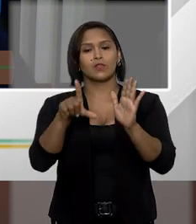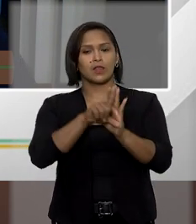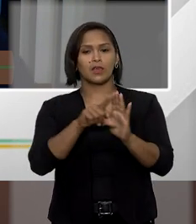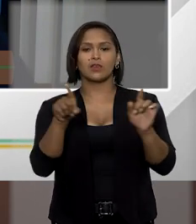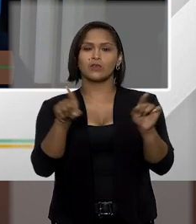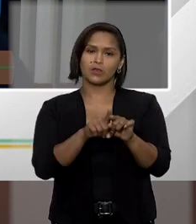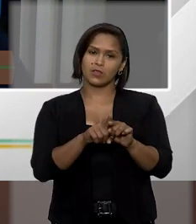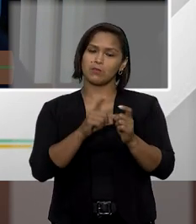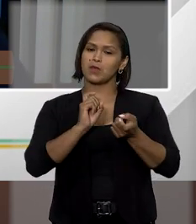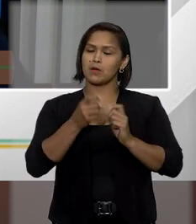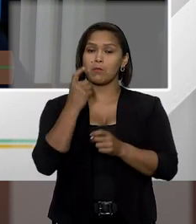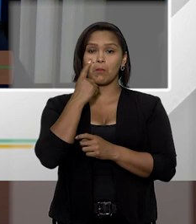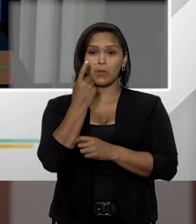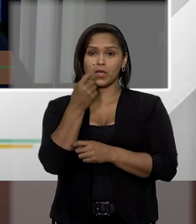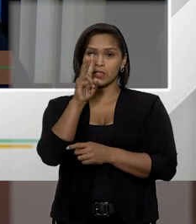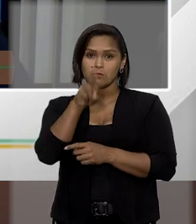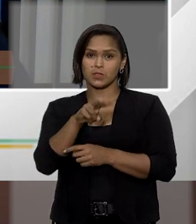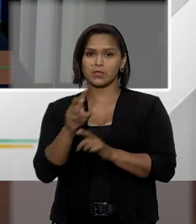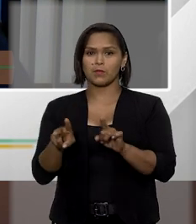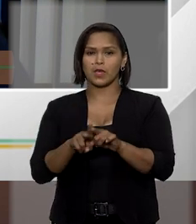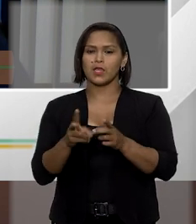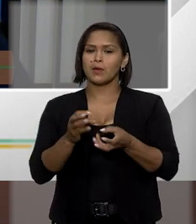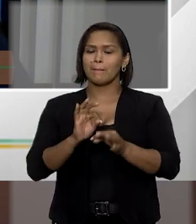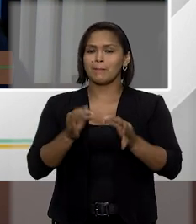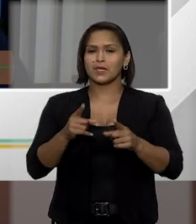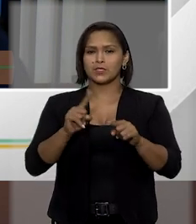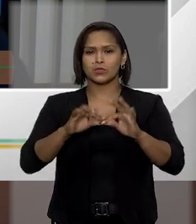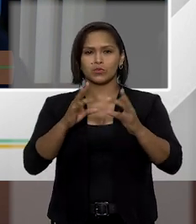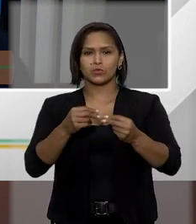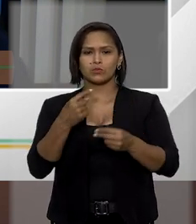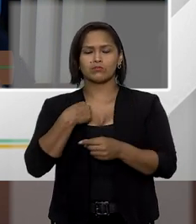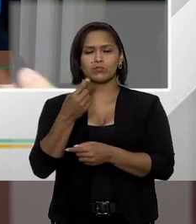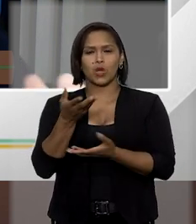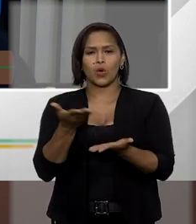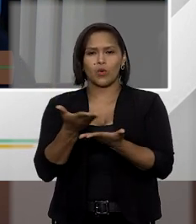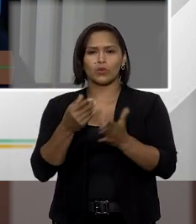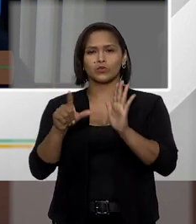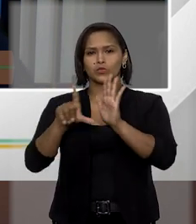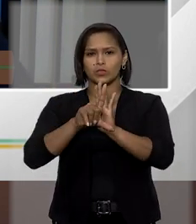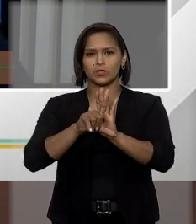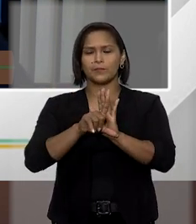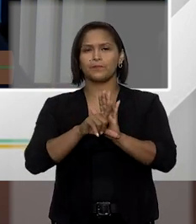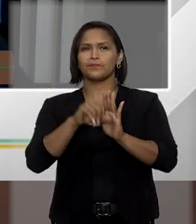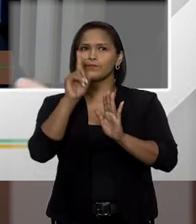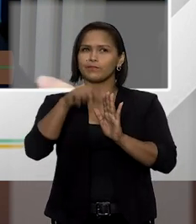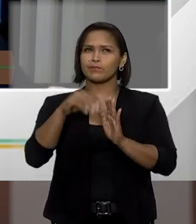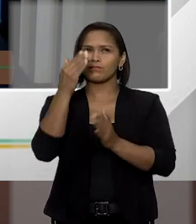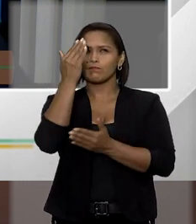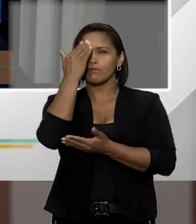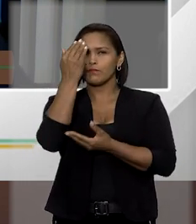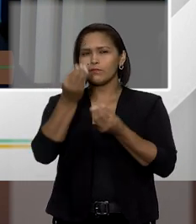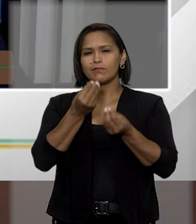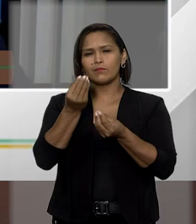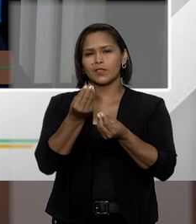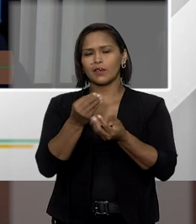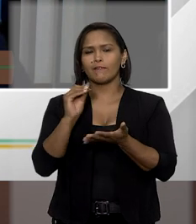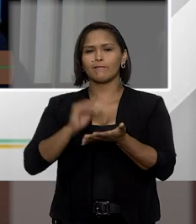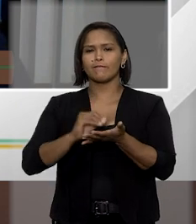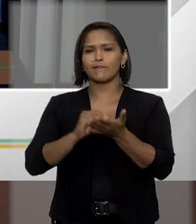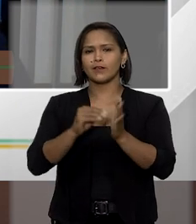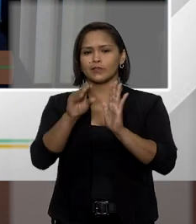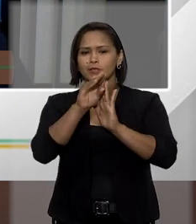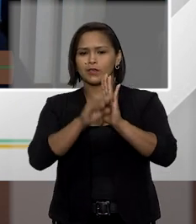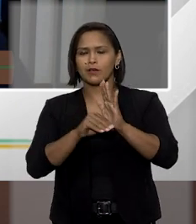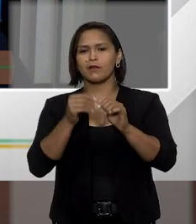também é um mecanismo interessante. De todo modo, essas sanções são hoje consideradas até um tanto quanto insuficientes